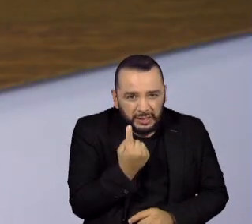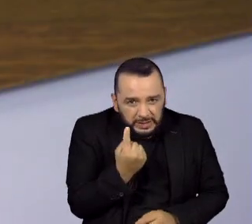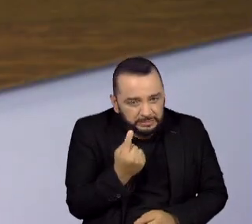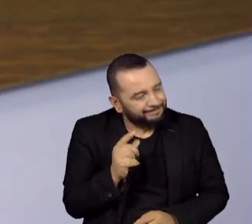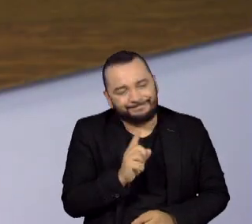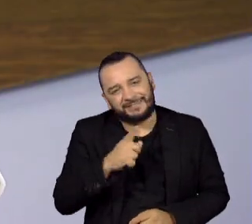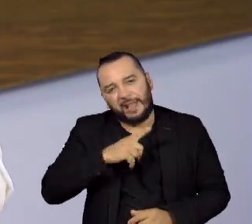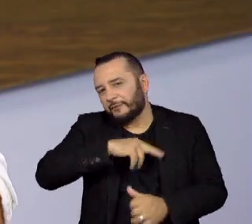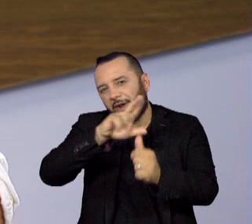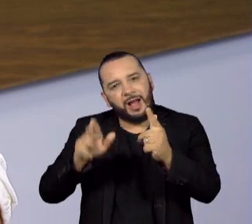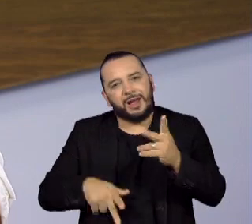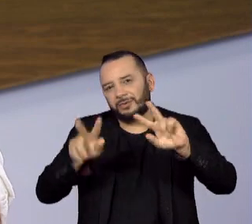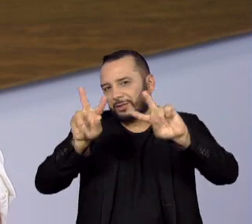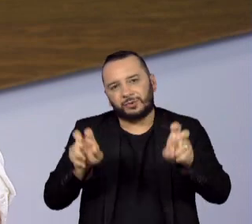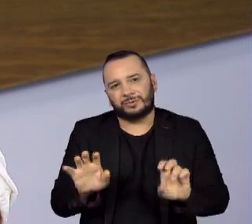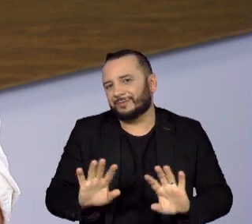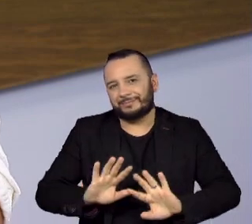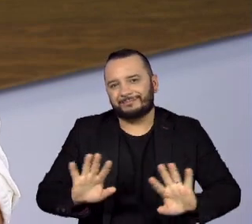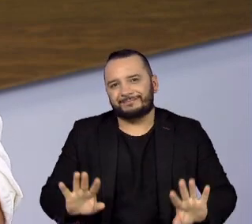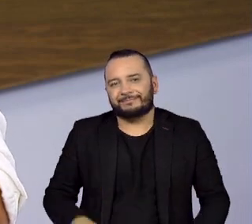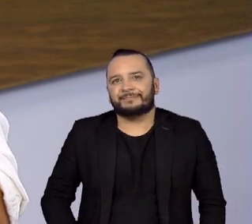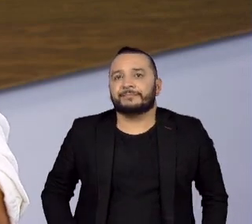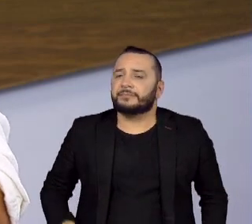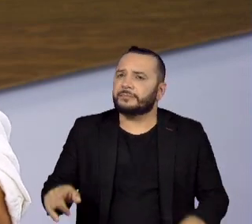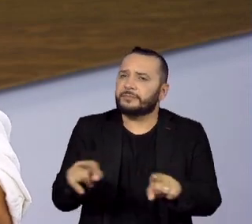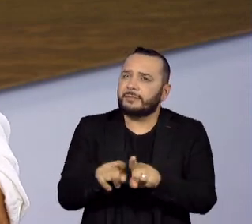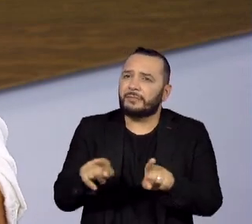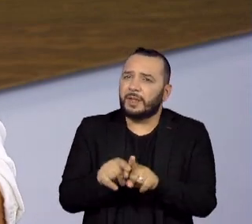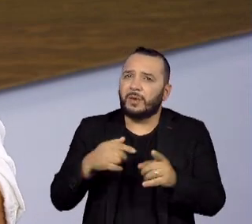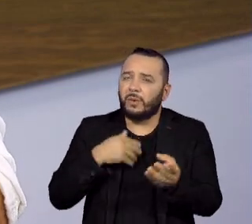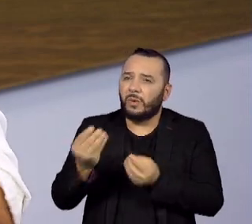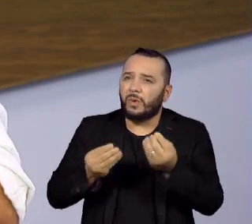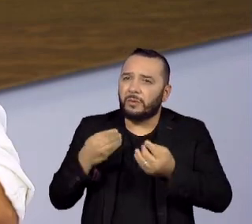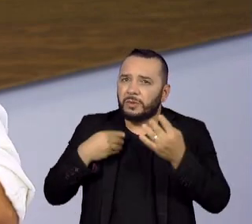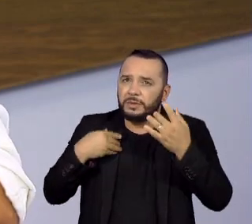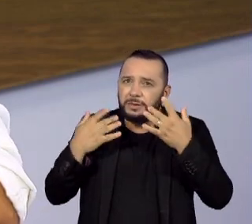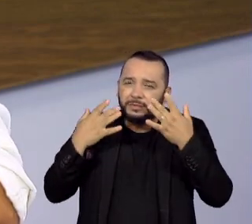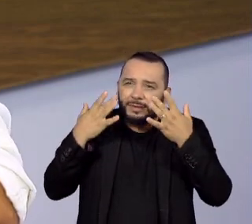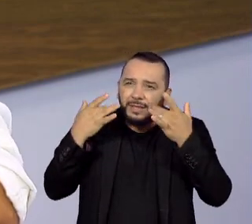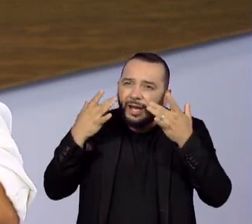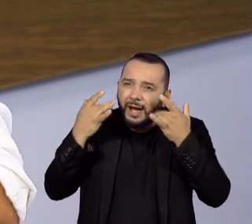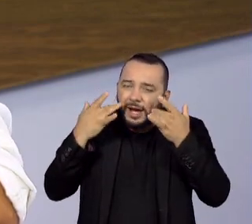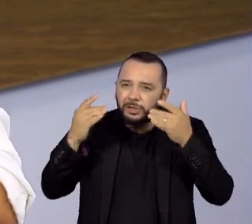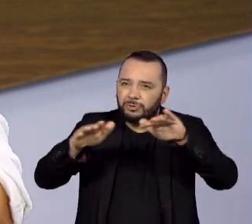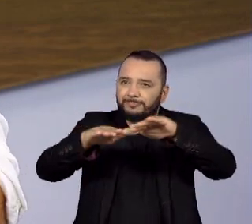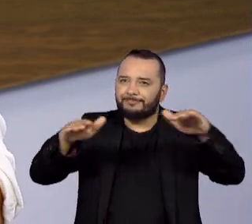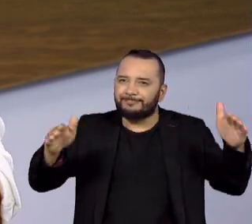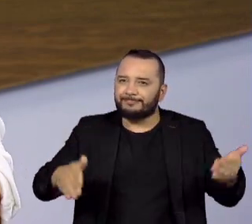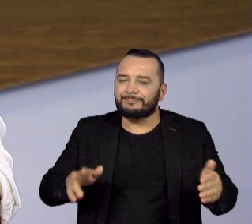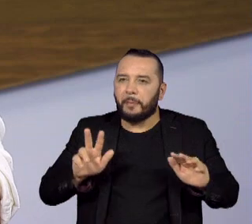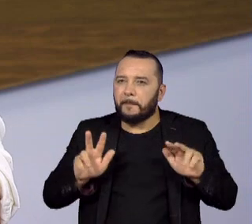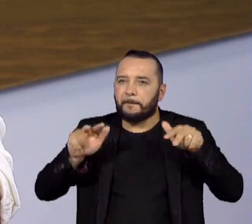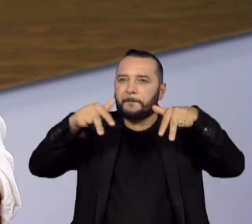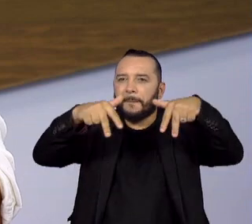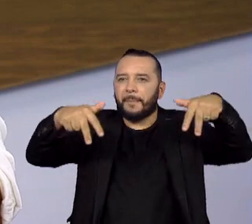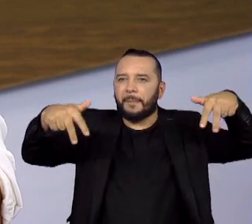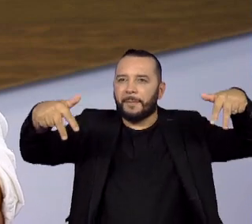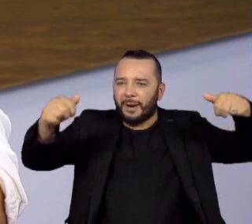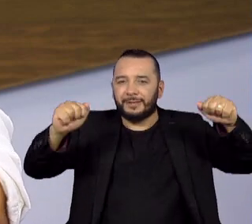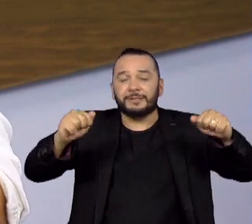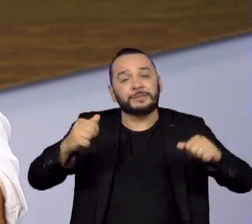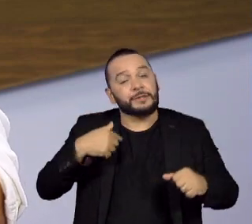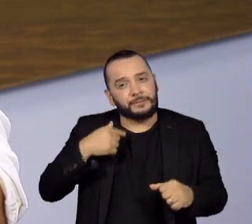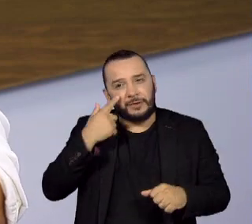sobre a realização, né? Levar essa peça para o palco. Foi muito impactante ver a Mariana